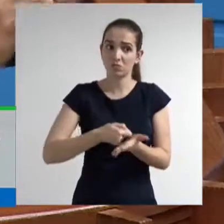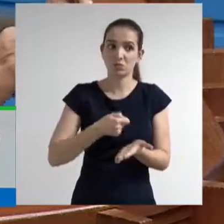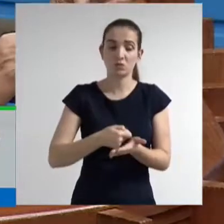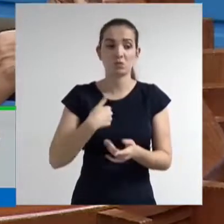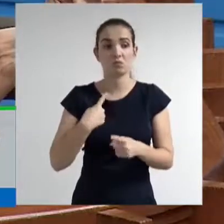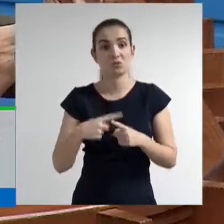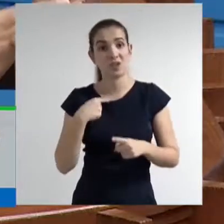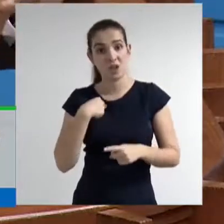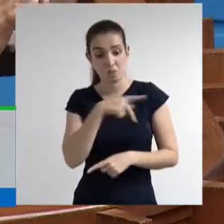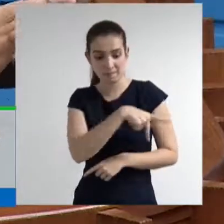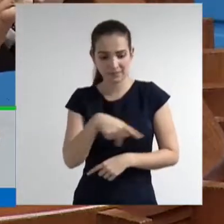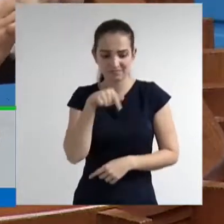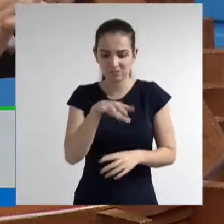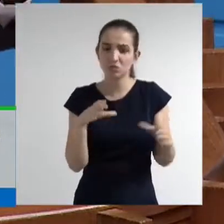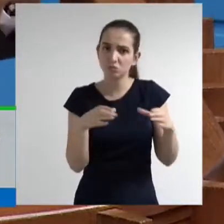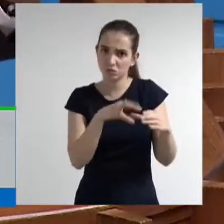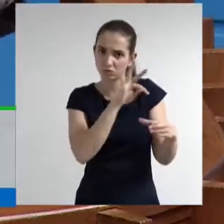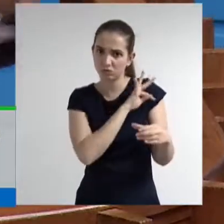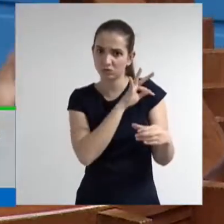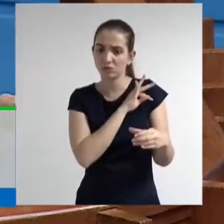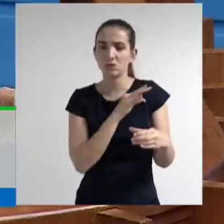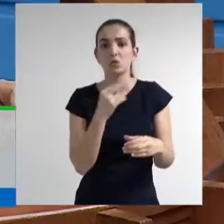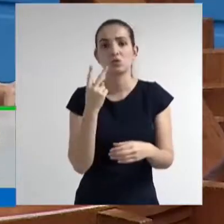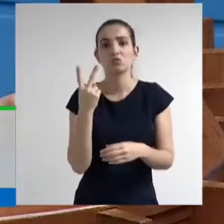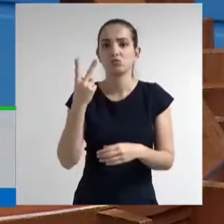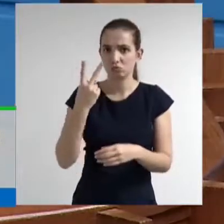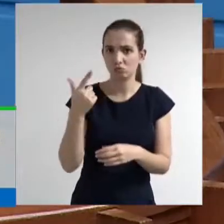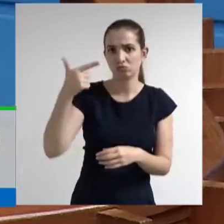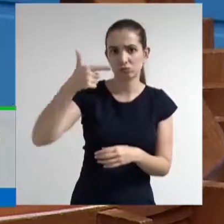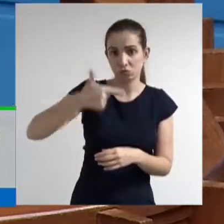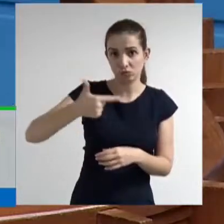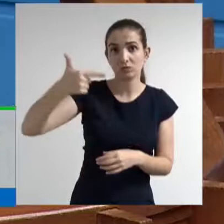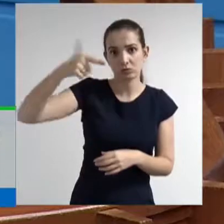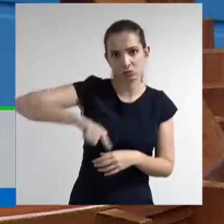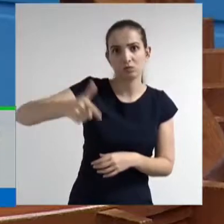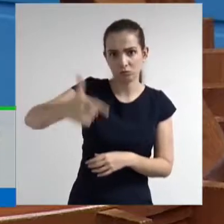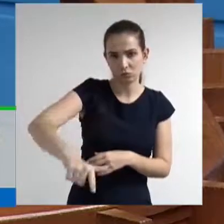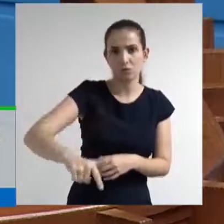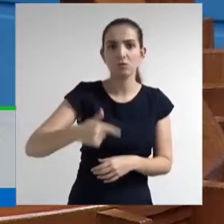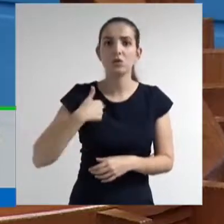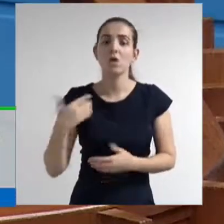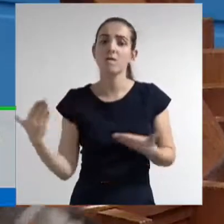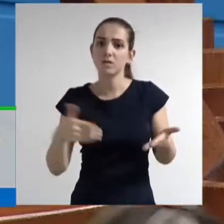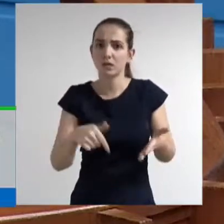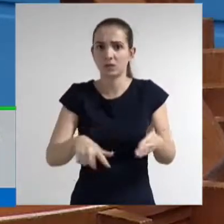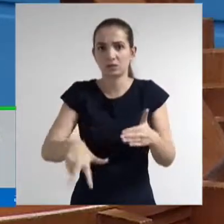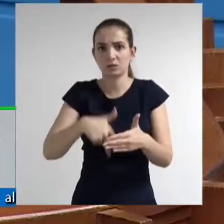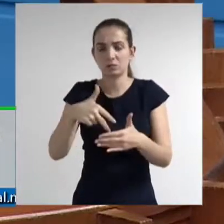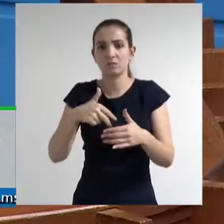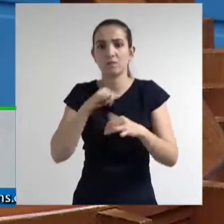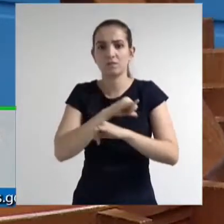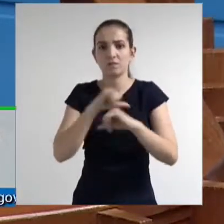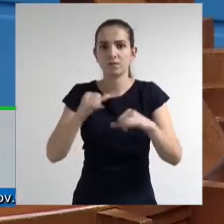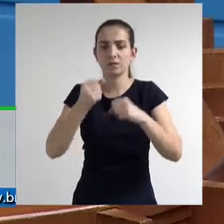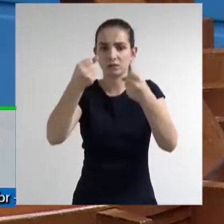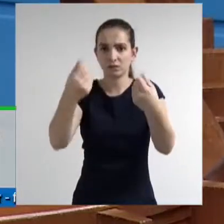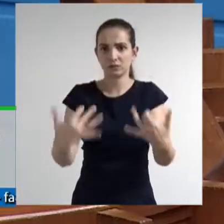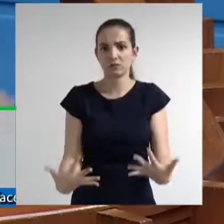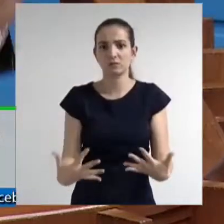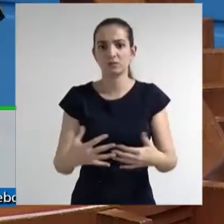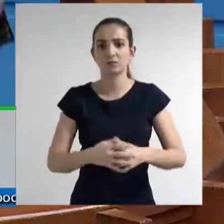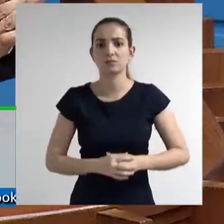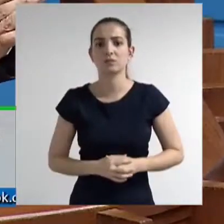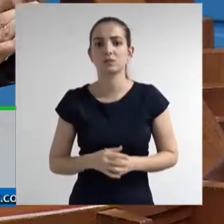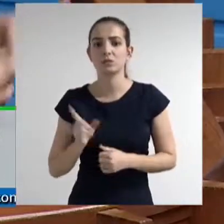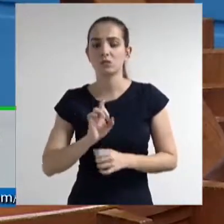presidi essa comissão por 2 vezes, de vir à tribuna para fazer esse relato, para fazer esse esclarecimento,